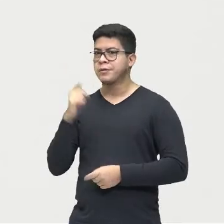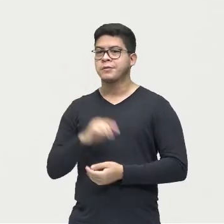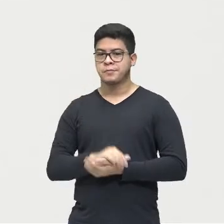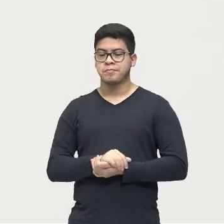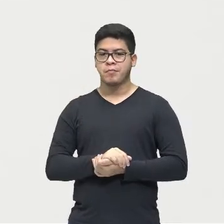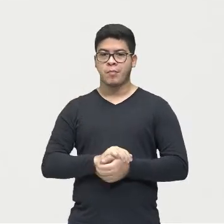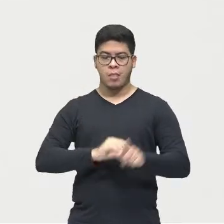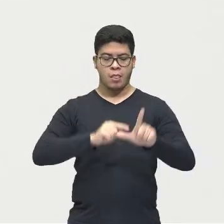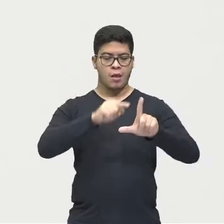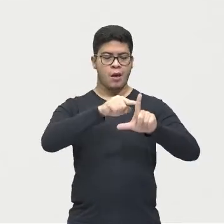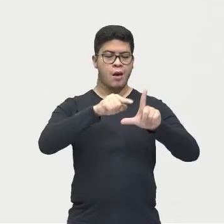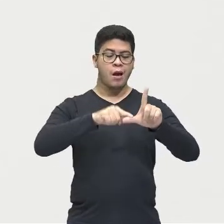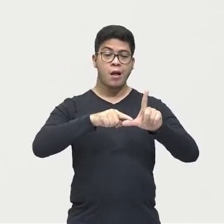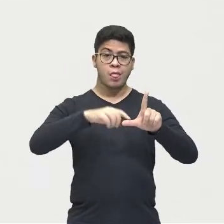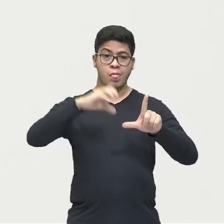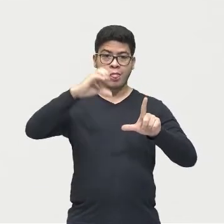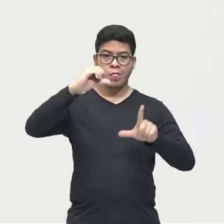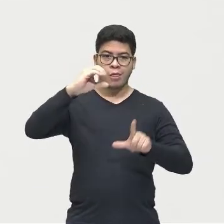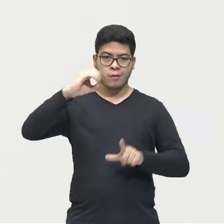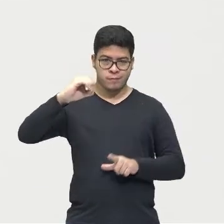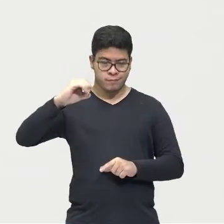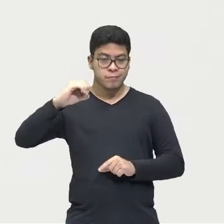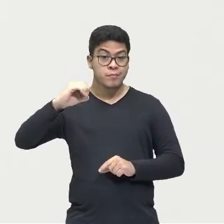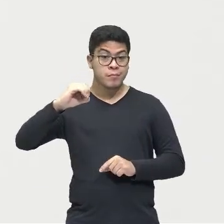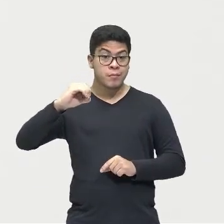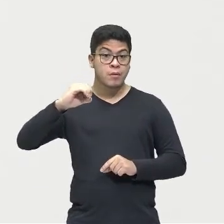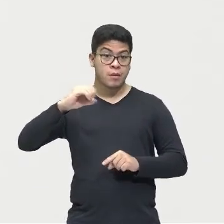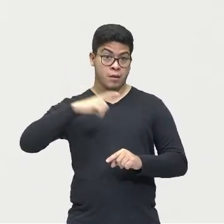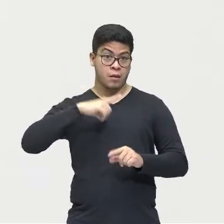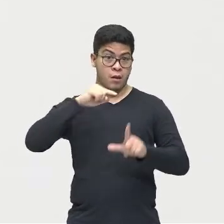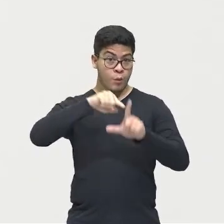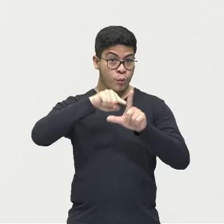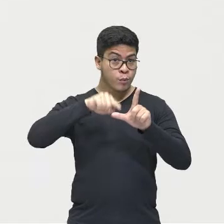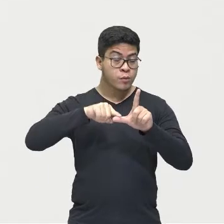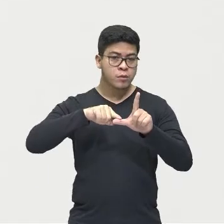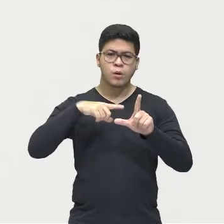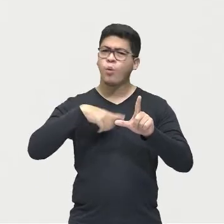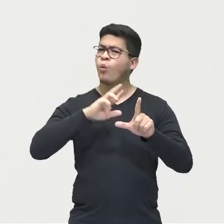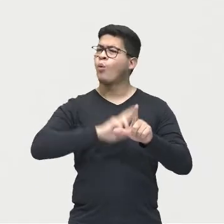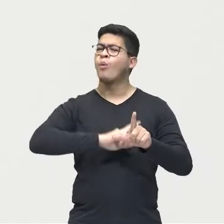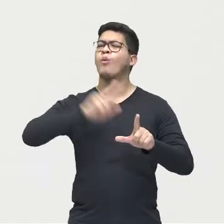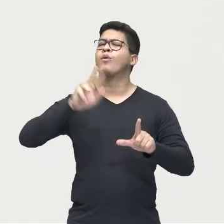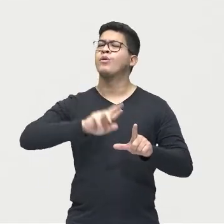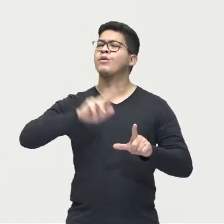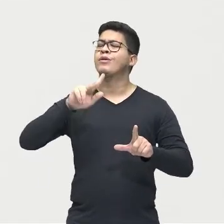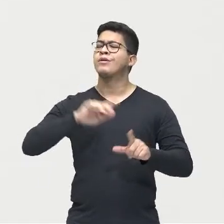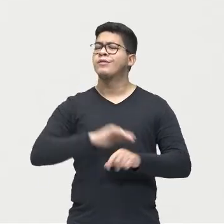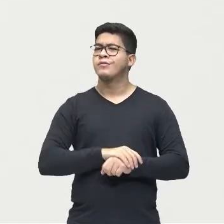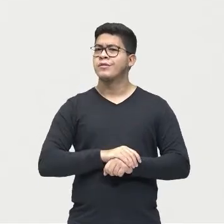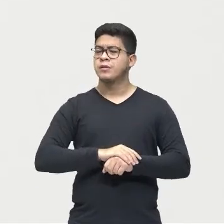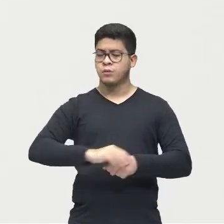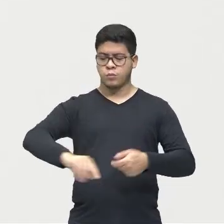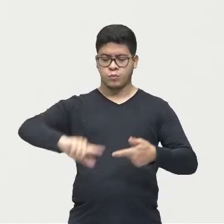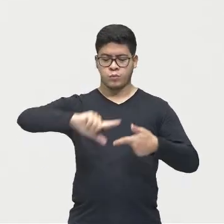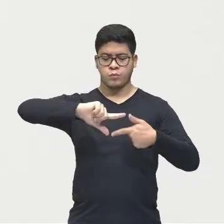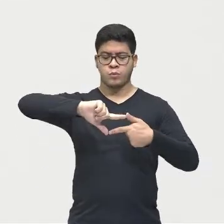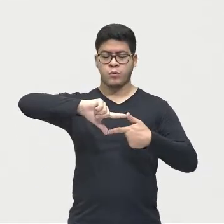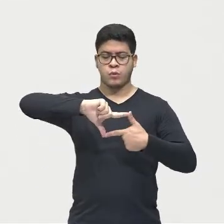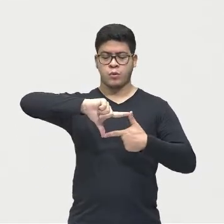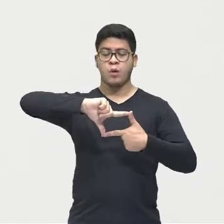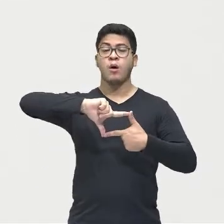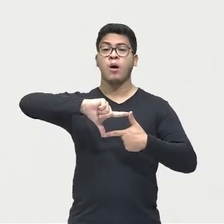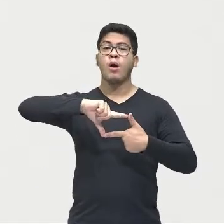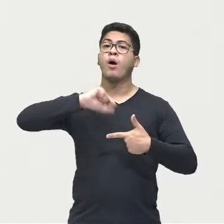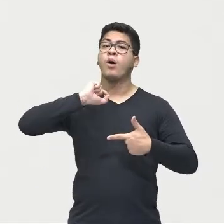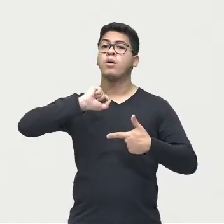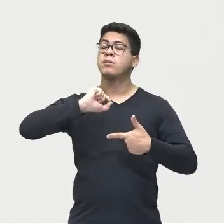seja, todos eles medem 90 graus. E o que o distingue aqui no caso do retângulo é que seus